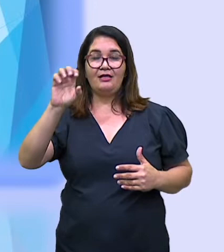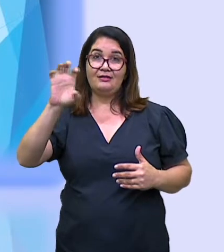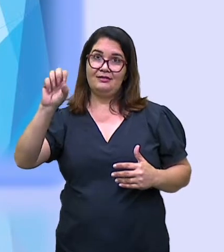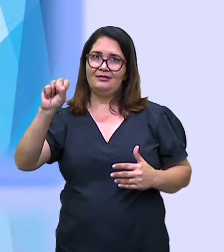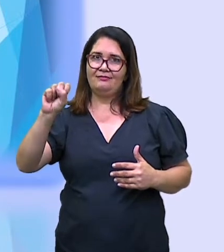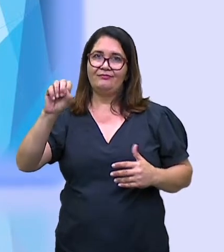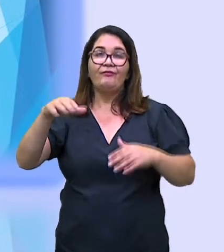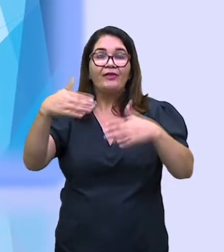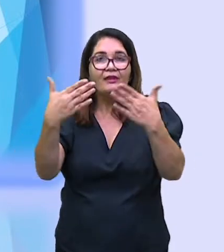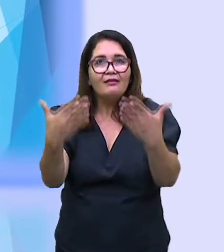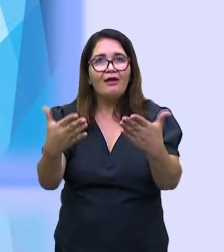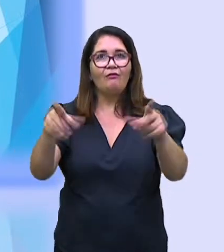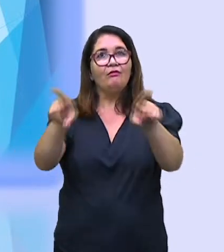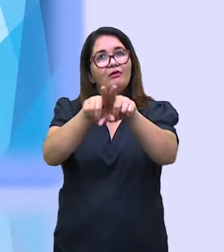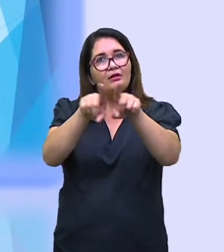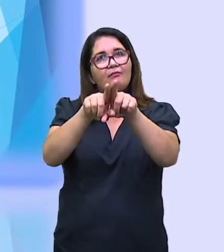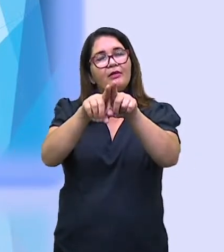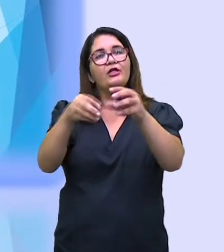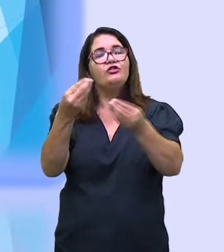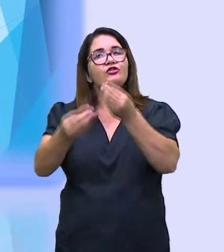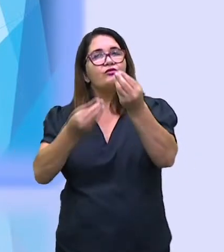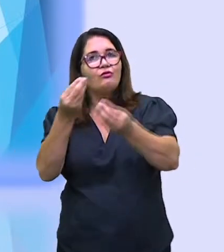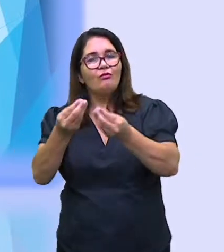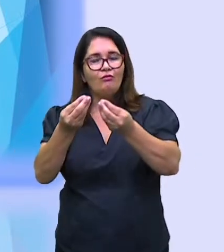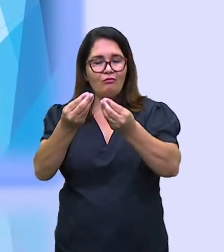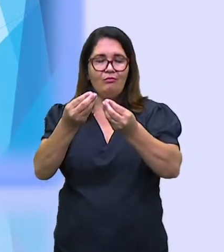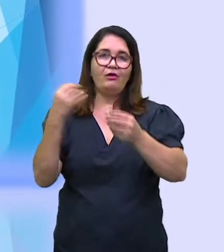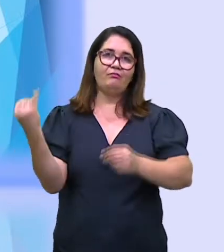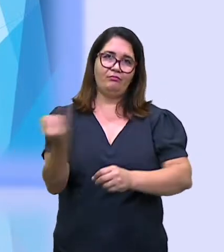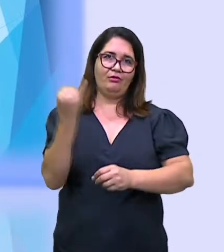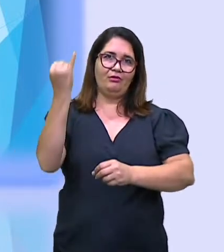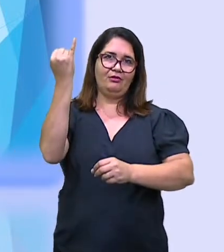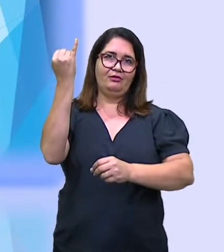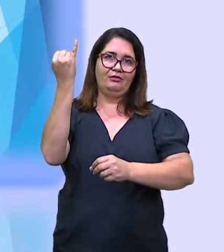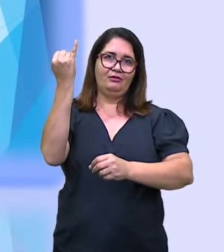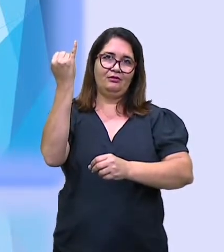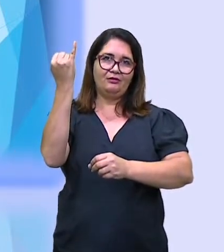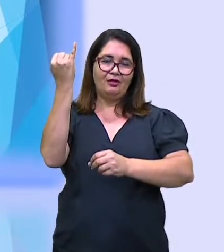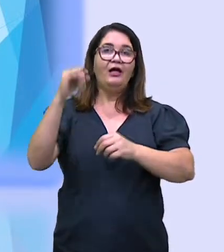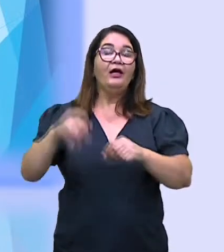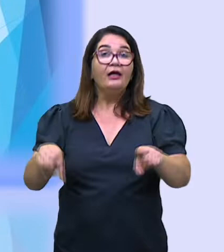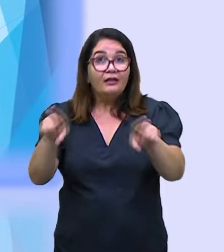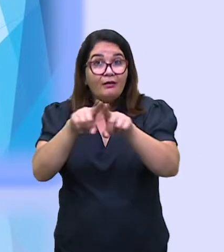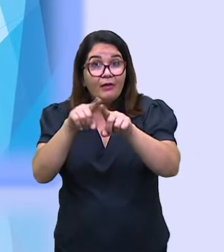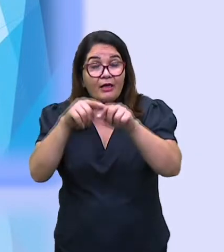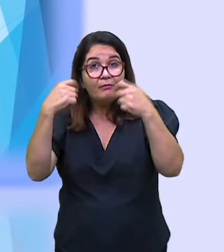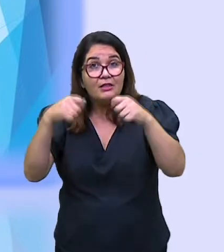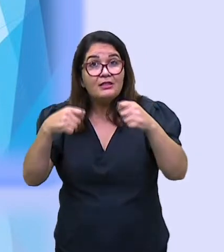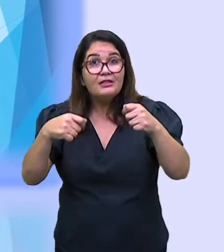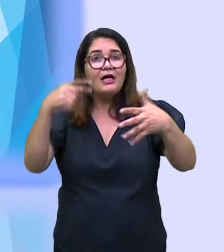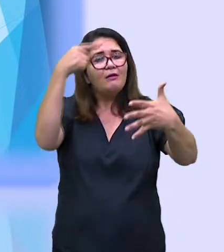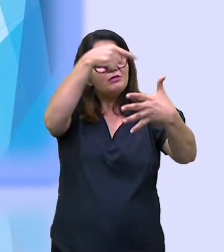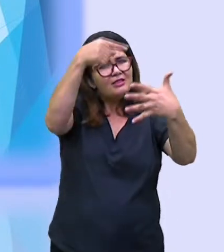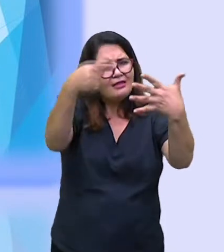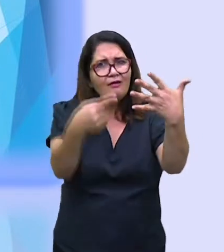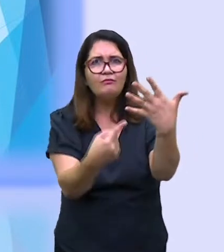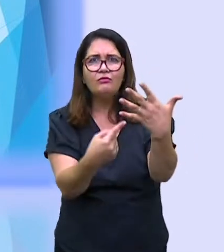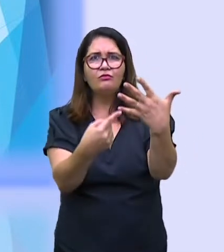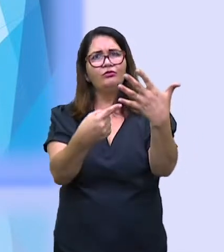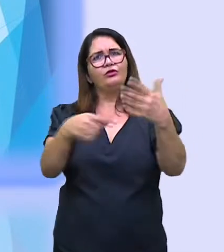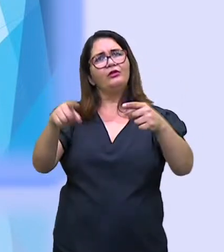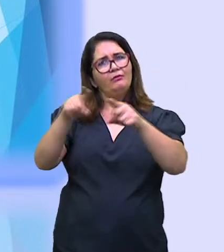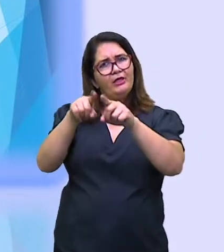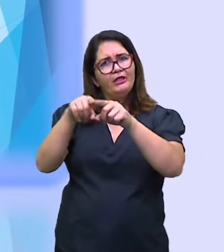que fazem parte da composição do ar, nós temos que citar o argônio, o